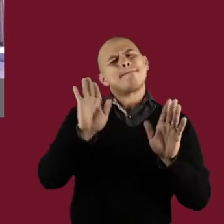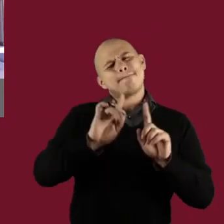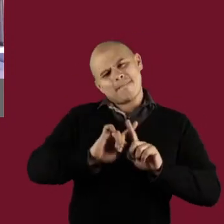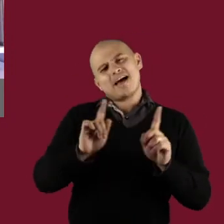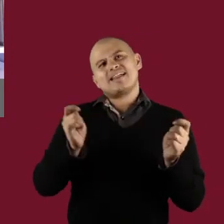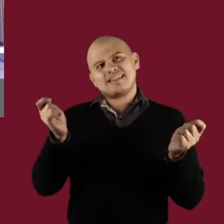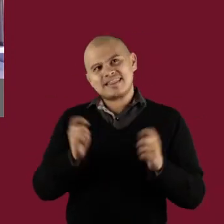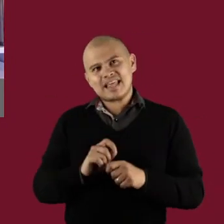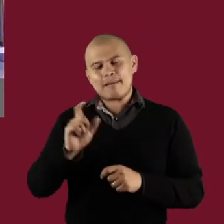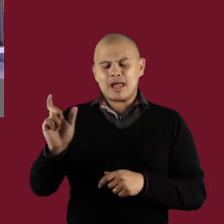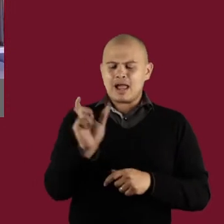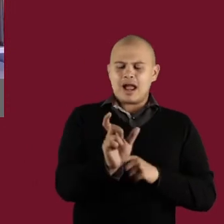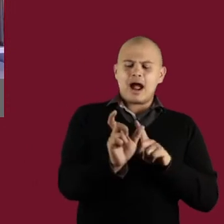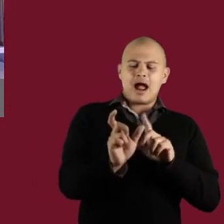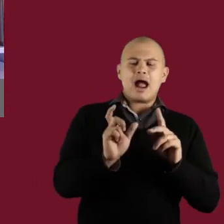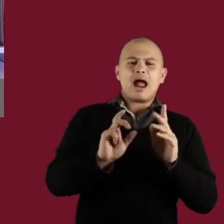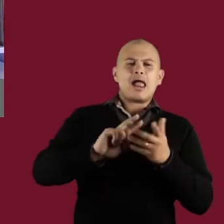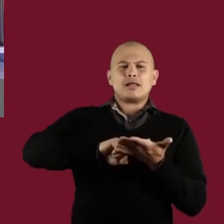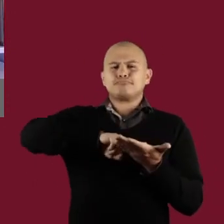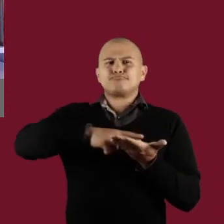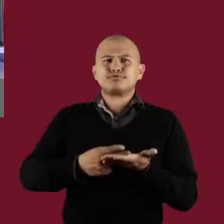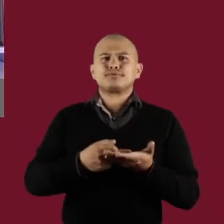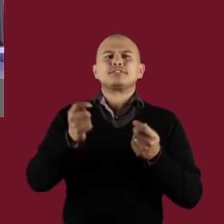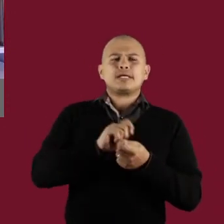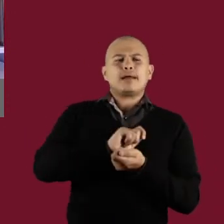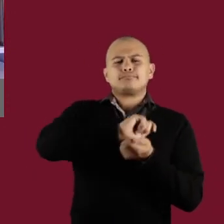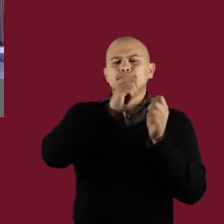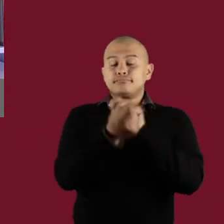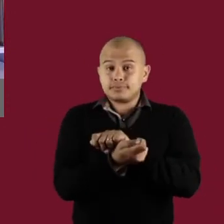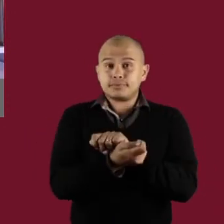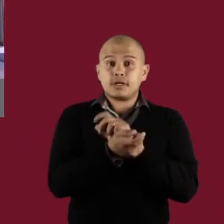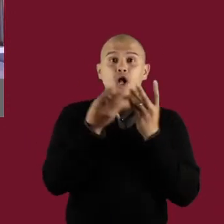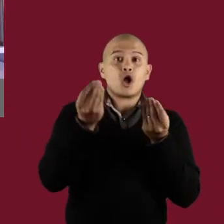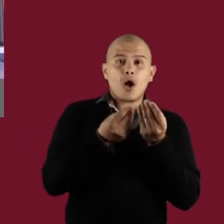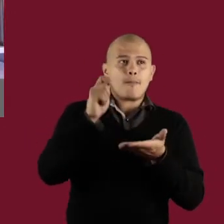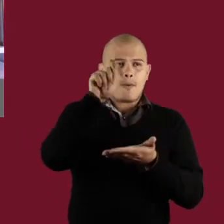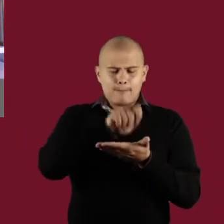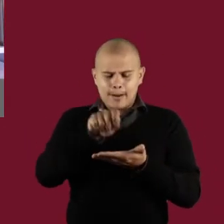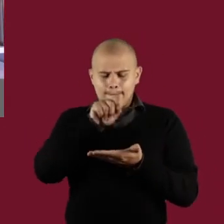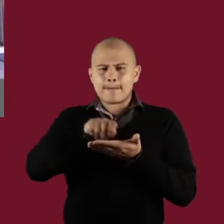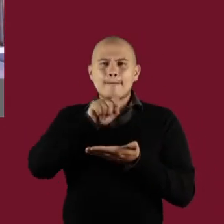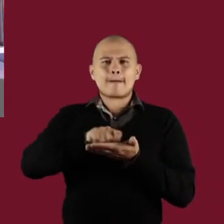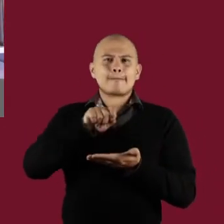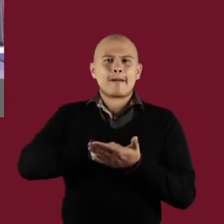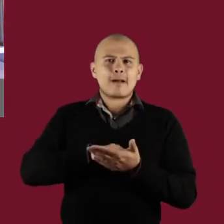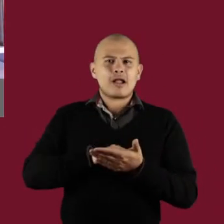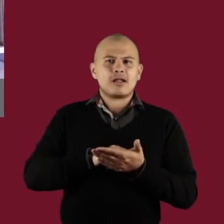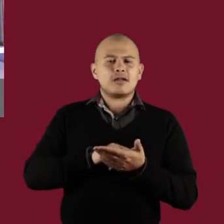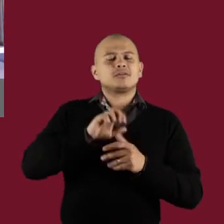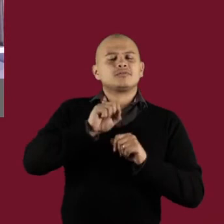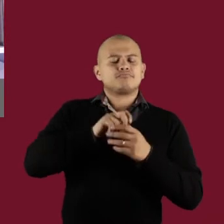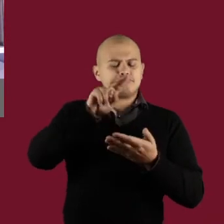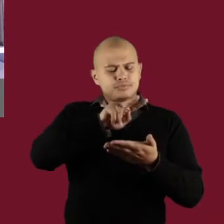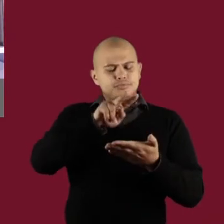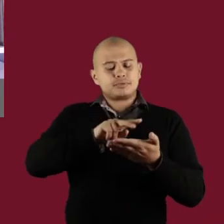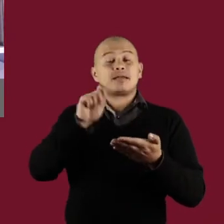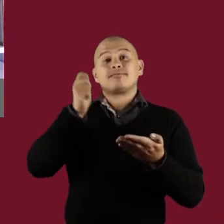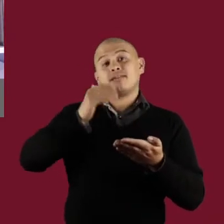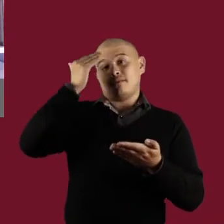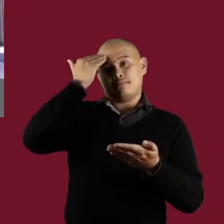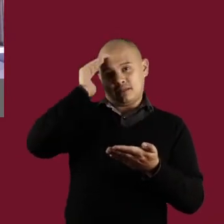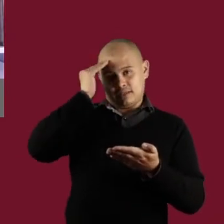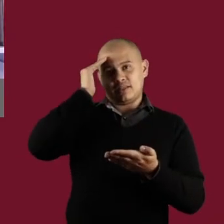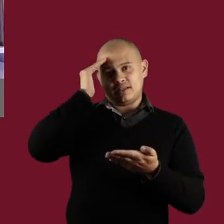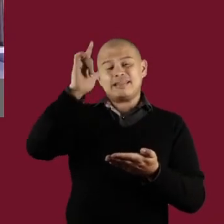que quer dizer. Quando a gente escreve e a gente vai dando ali uma matéria, há palavras que se